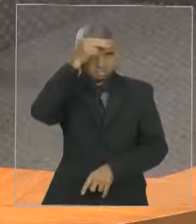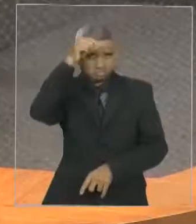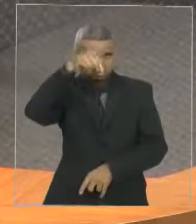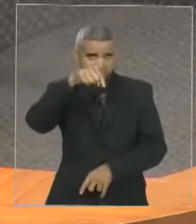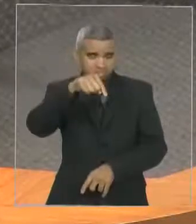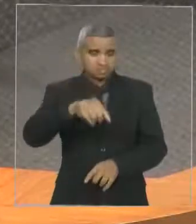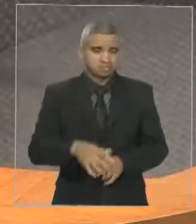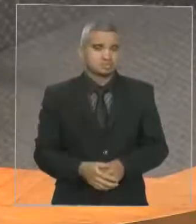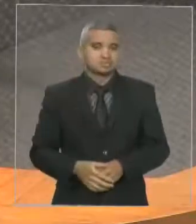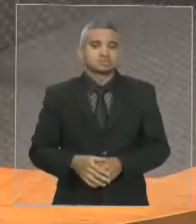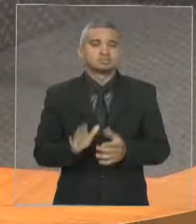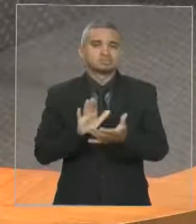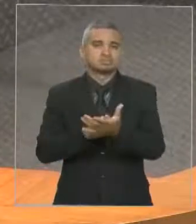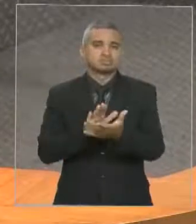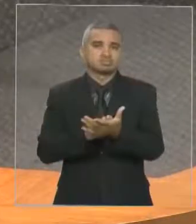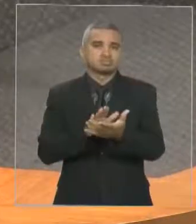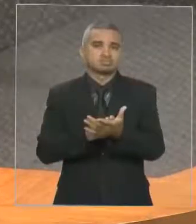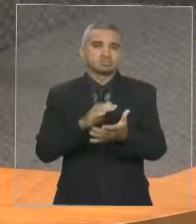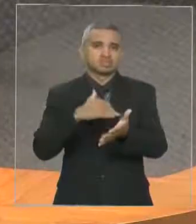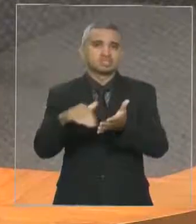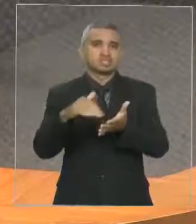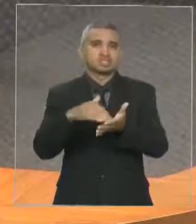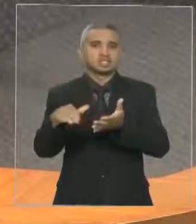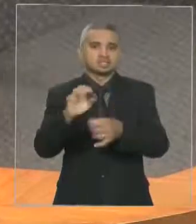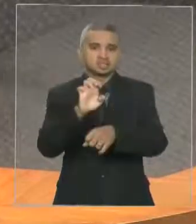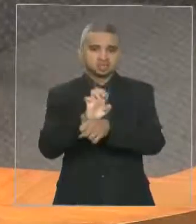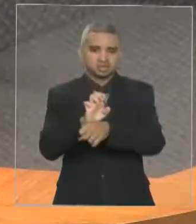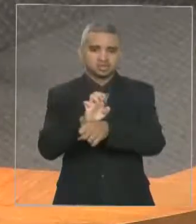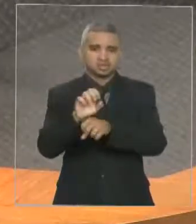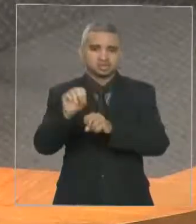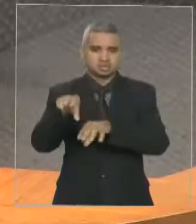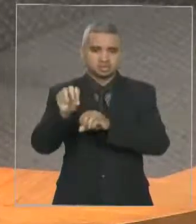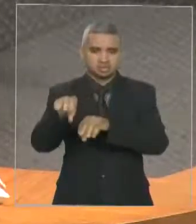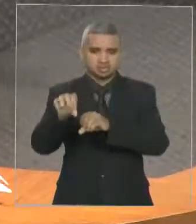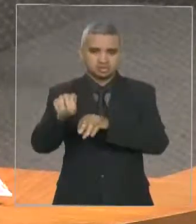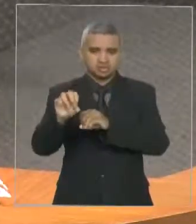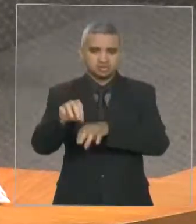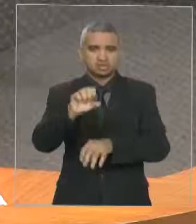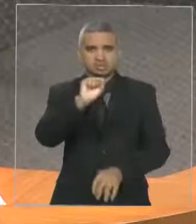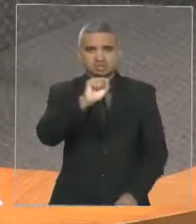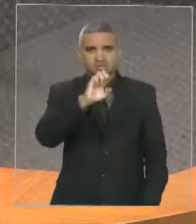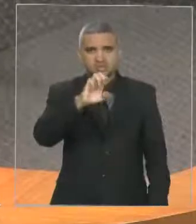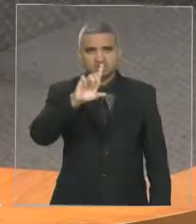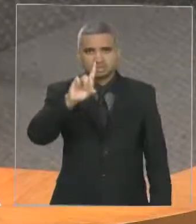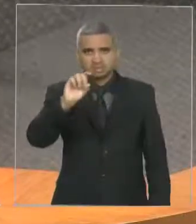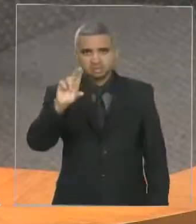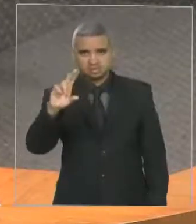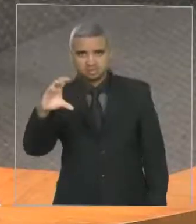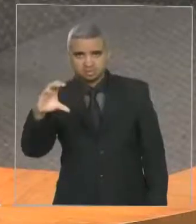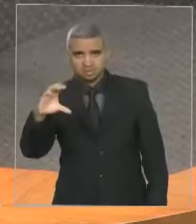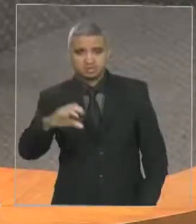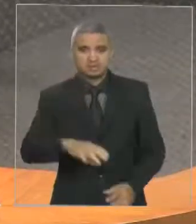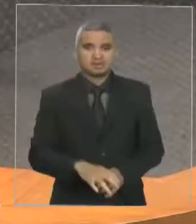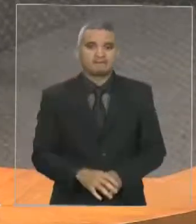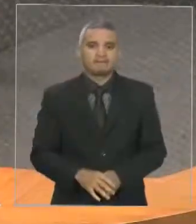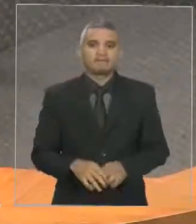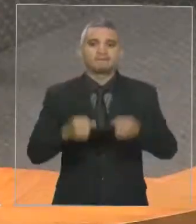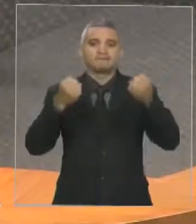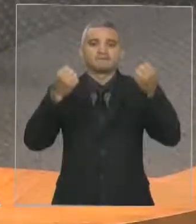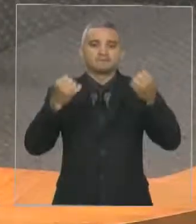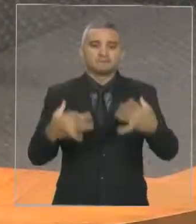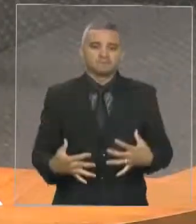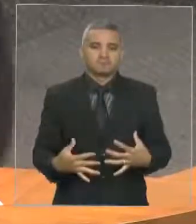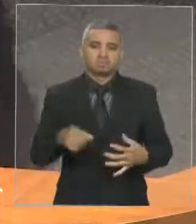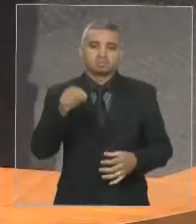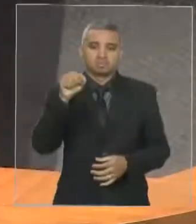uma vez a Secretaria de Estado de Educação, SEDUC, e dizer que esse